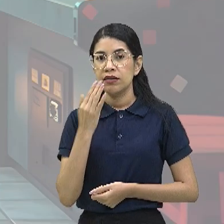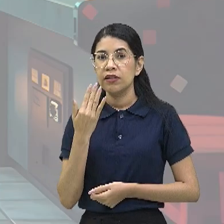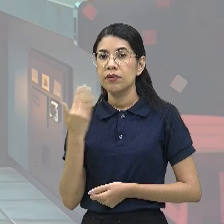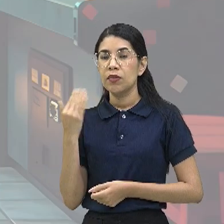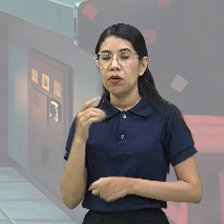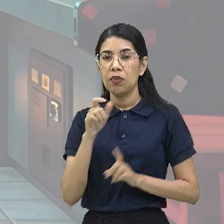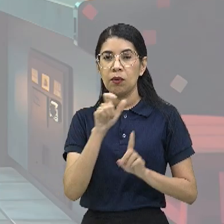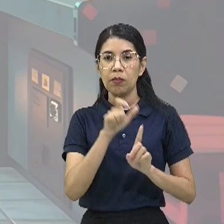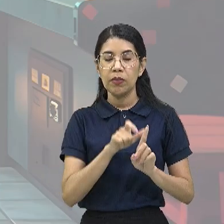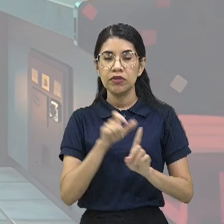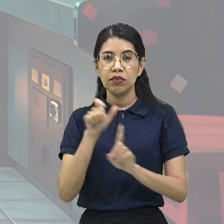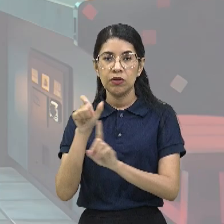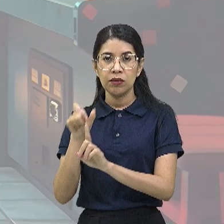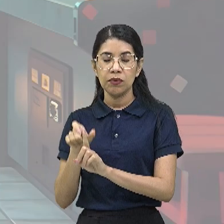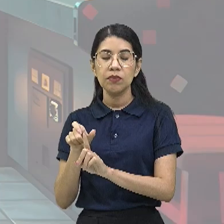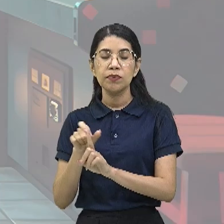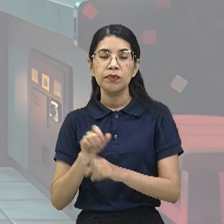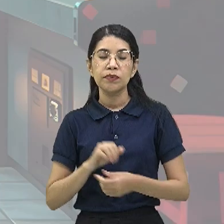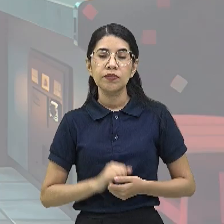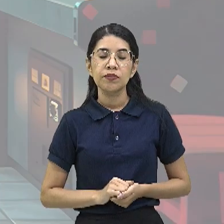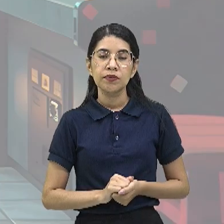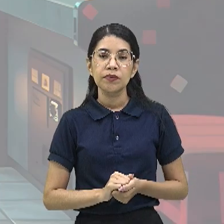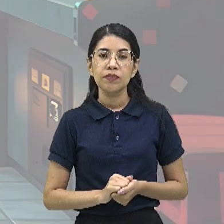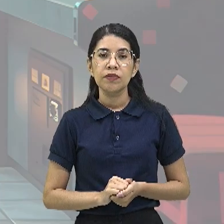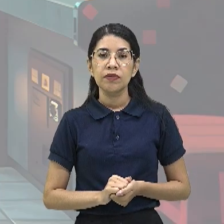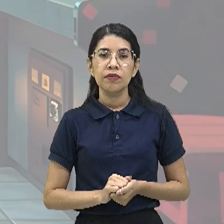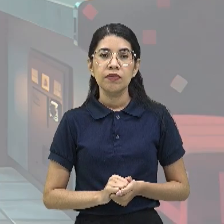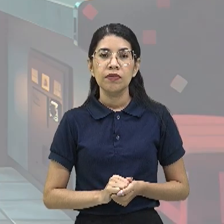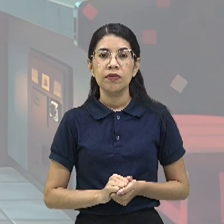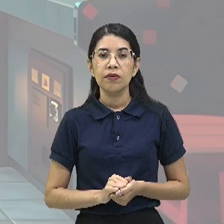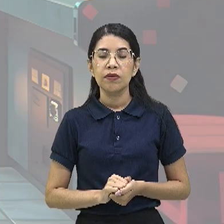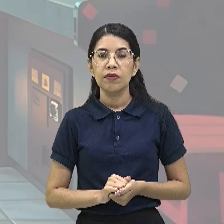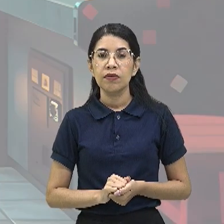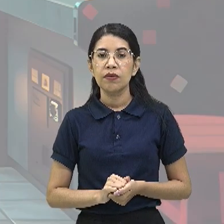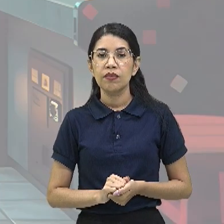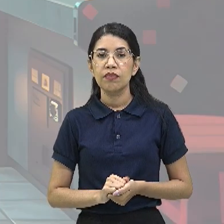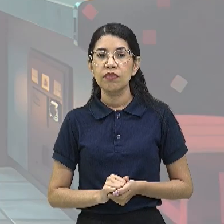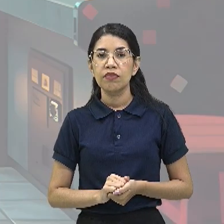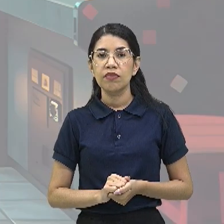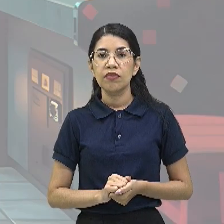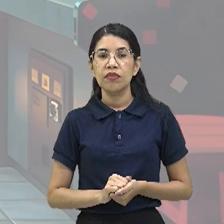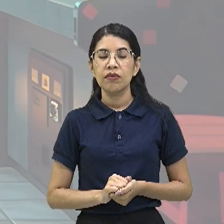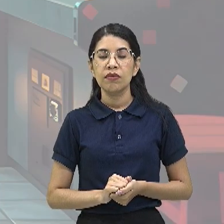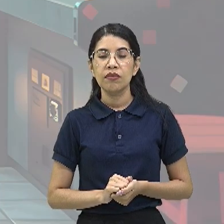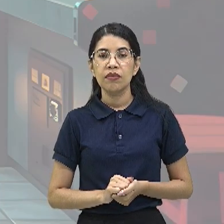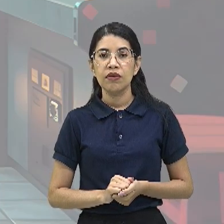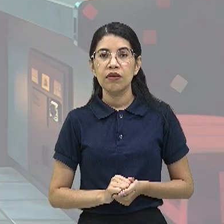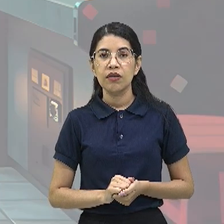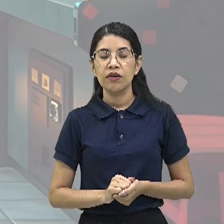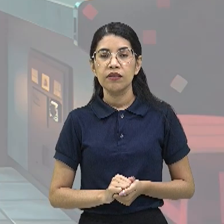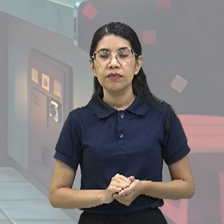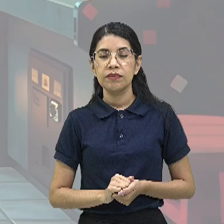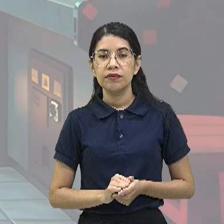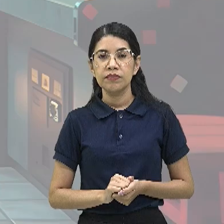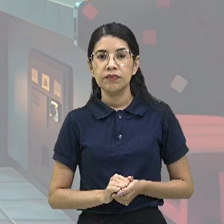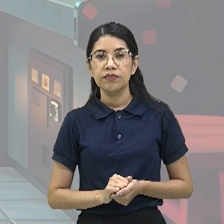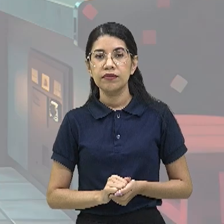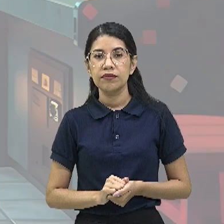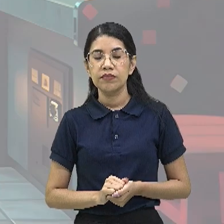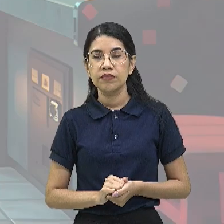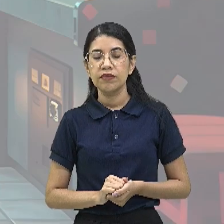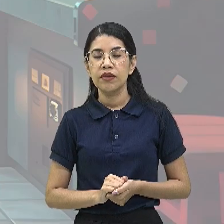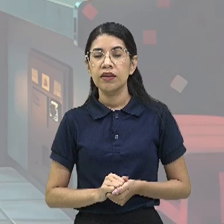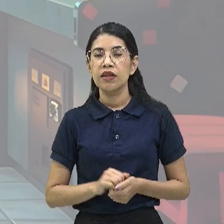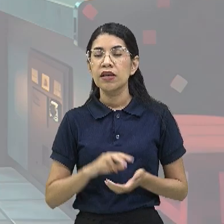personagem Lucas e o Solomon. E ele diz assim: Hey Solomon, lend me some money. Tá? E